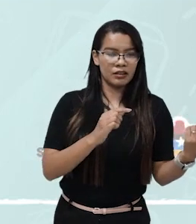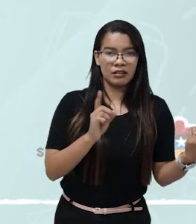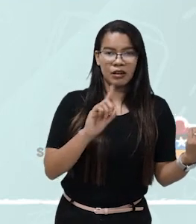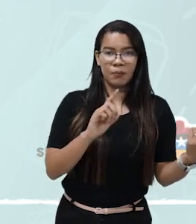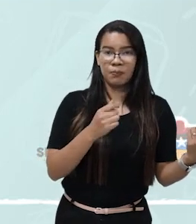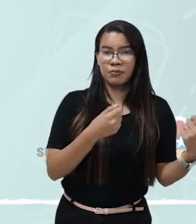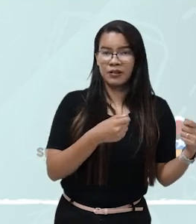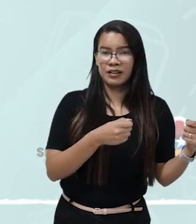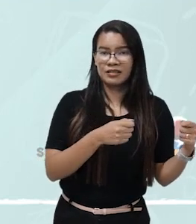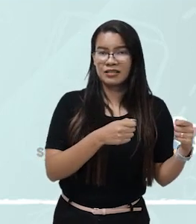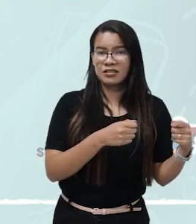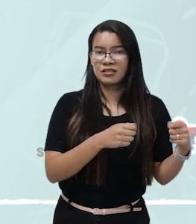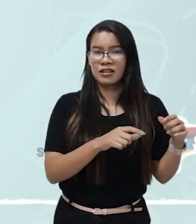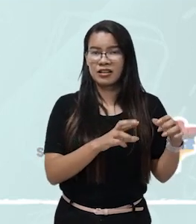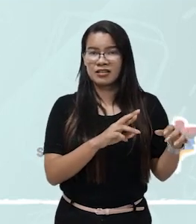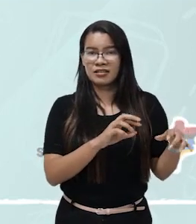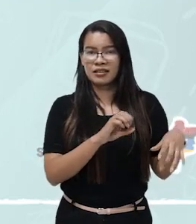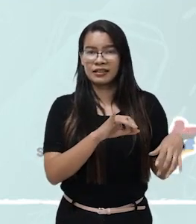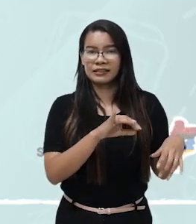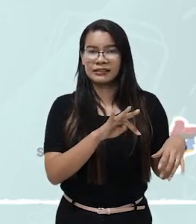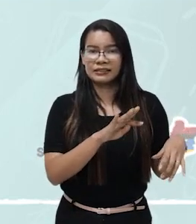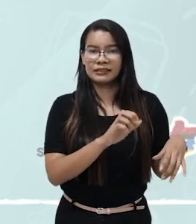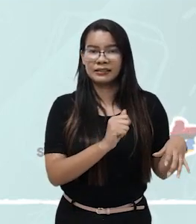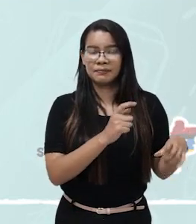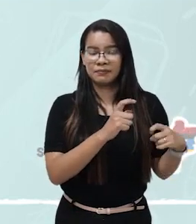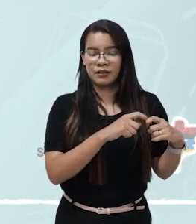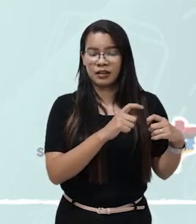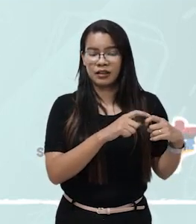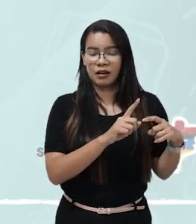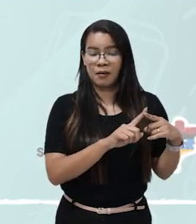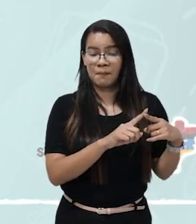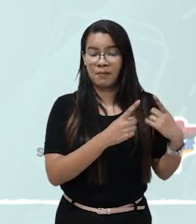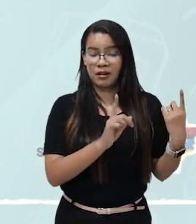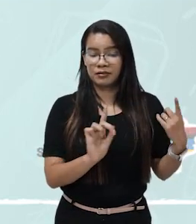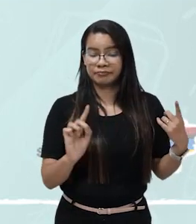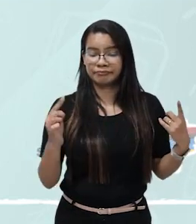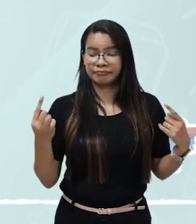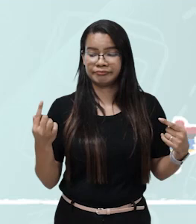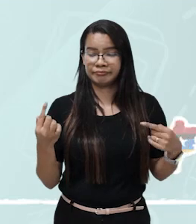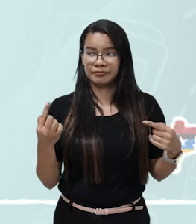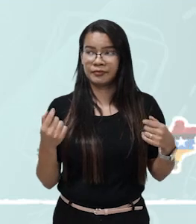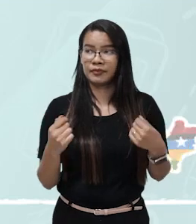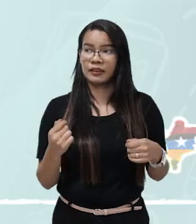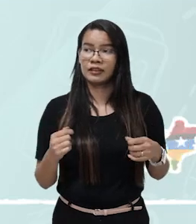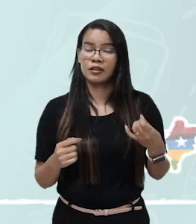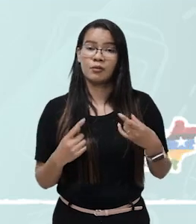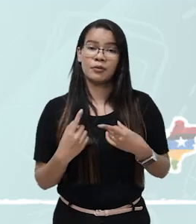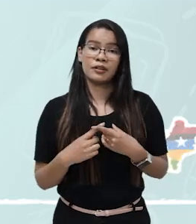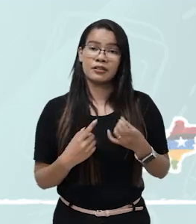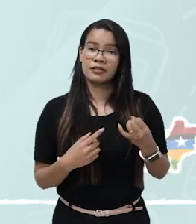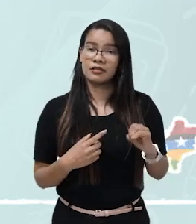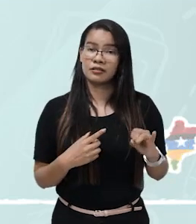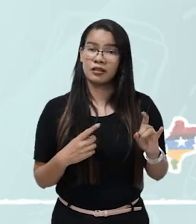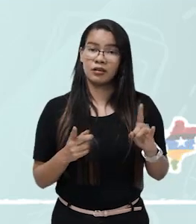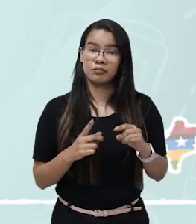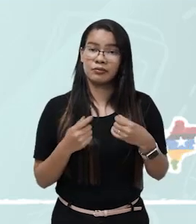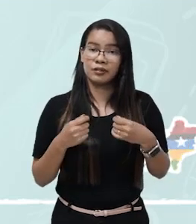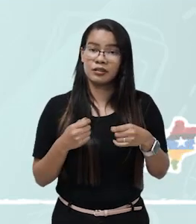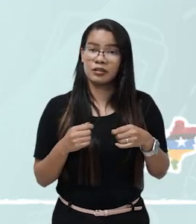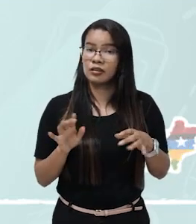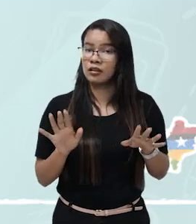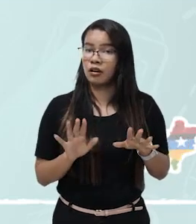receita médica. Porém, por não necessitar de receita médica, não significa que é adequado para